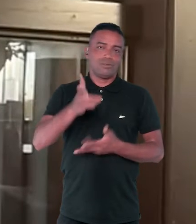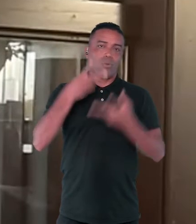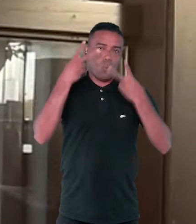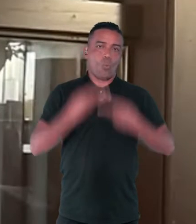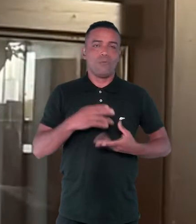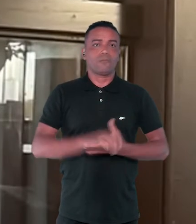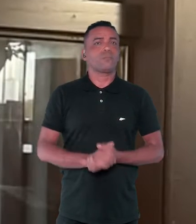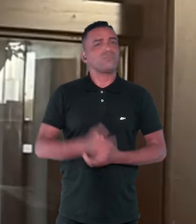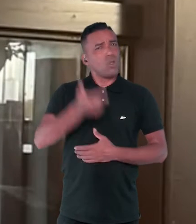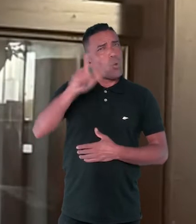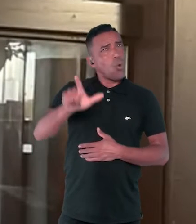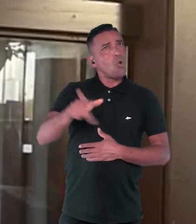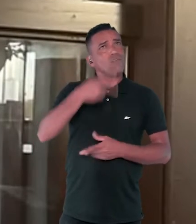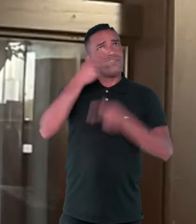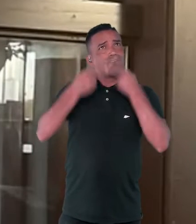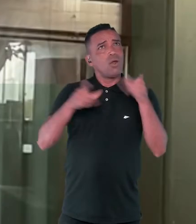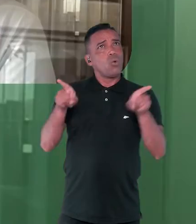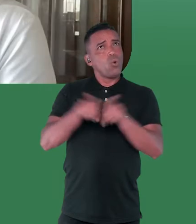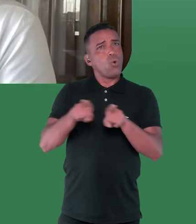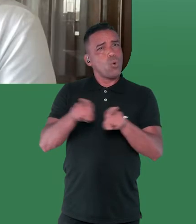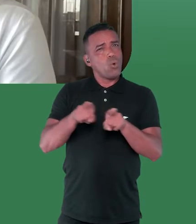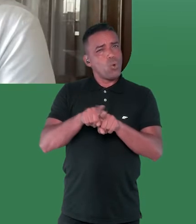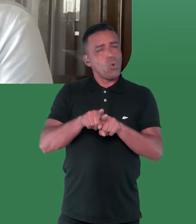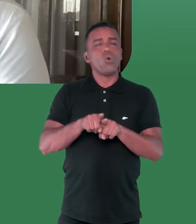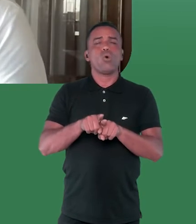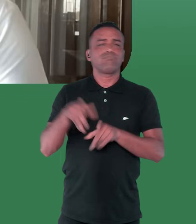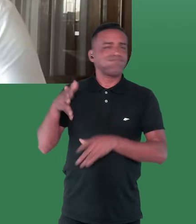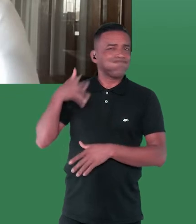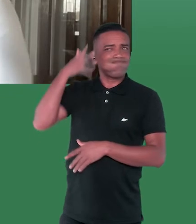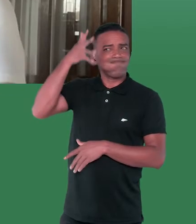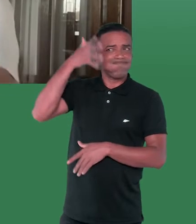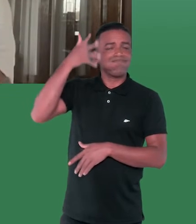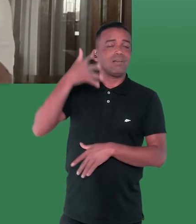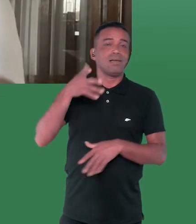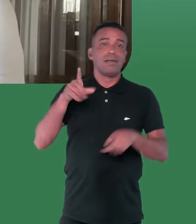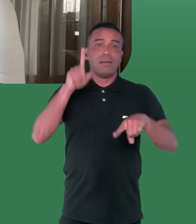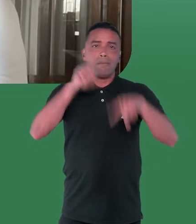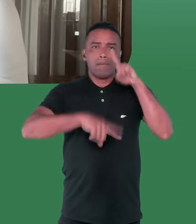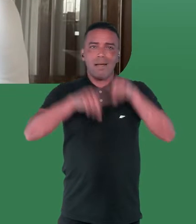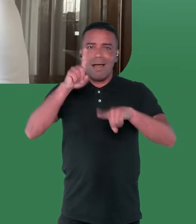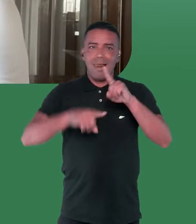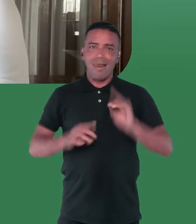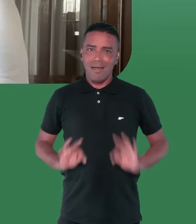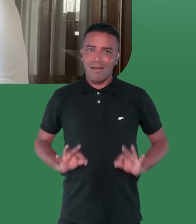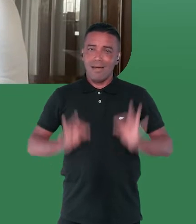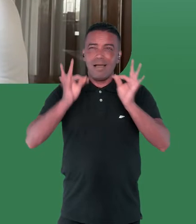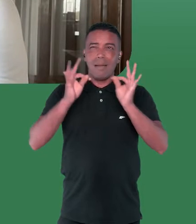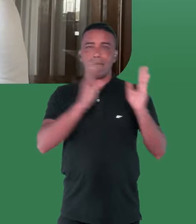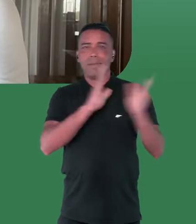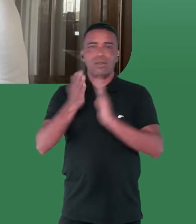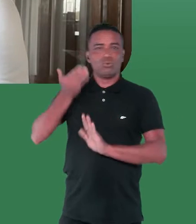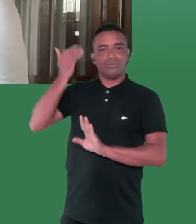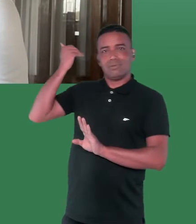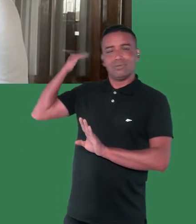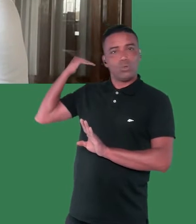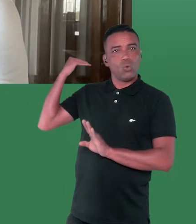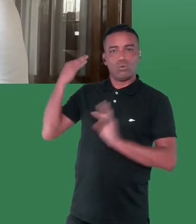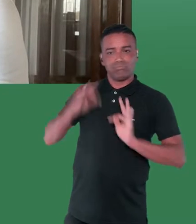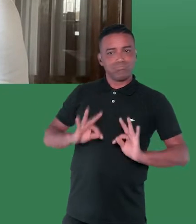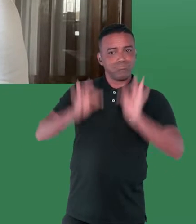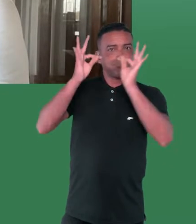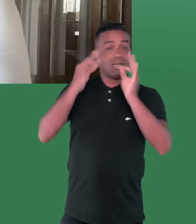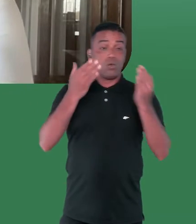Eduardo, outro ponto que você tocou aí, na sua fala, né, são os equipamentos da época, né,